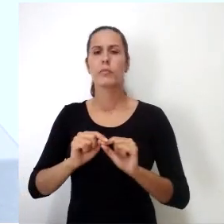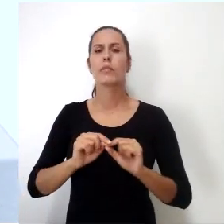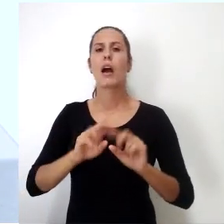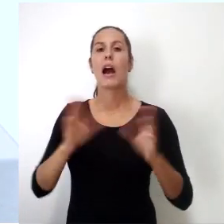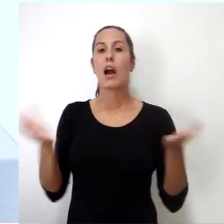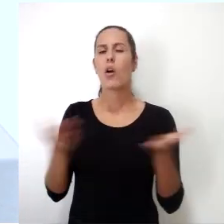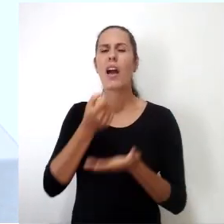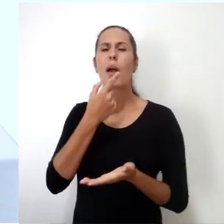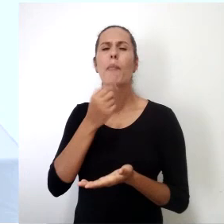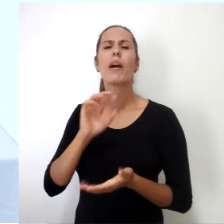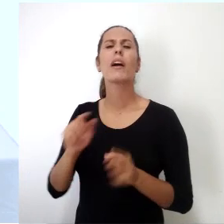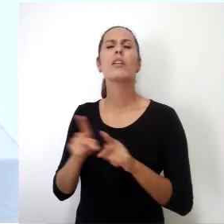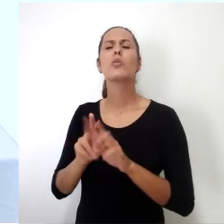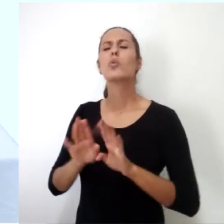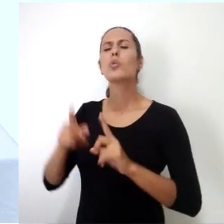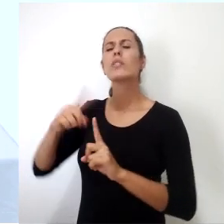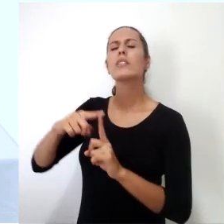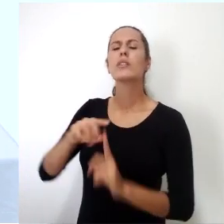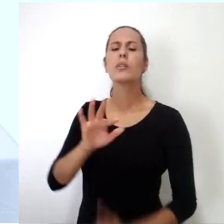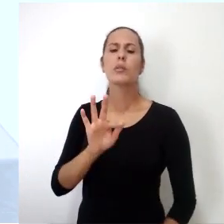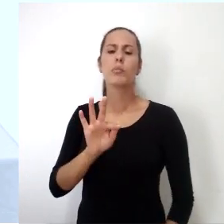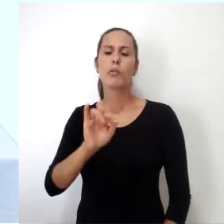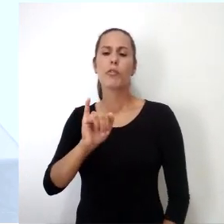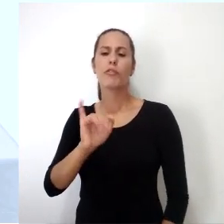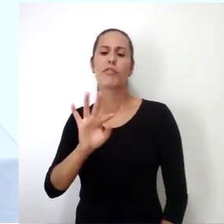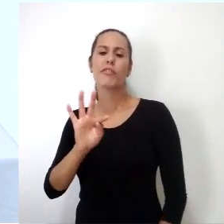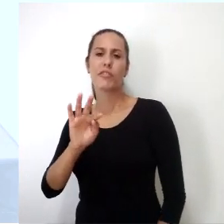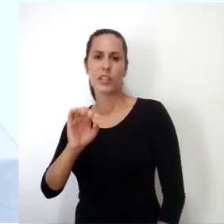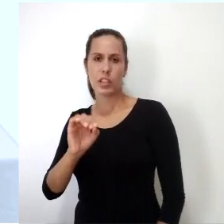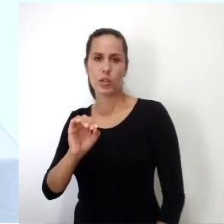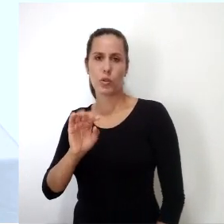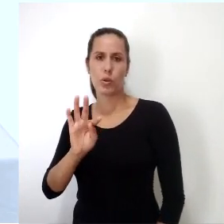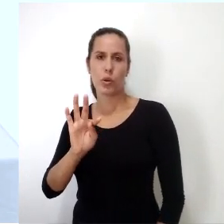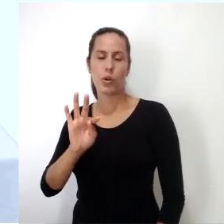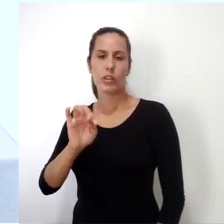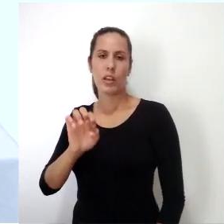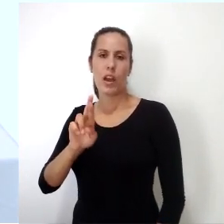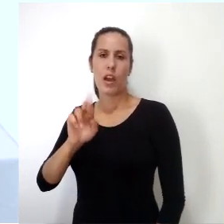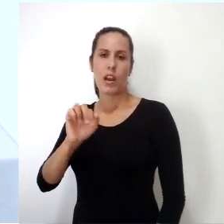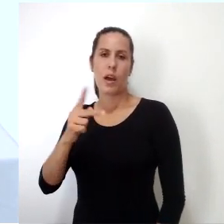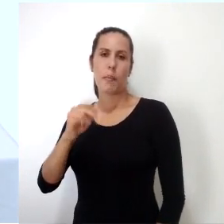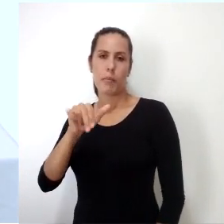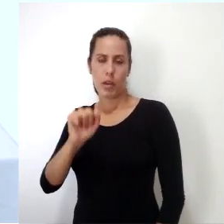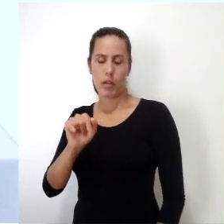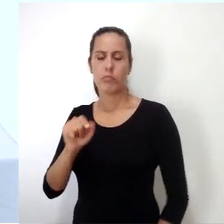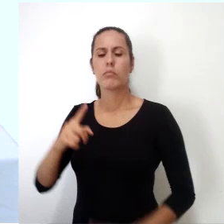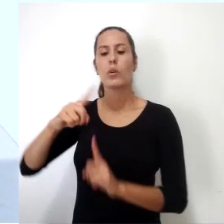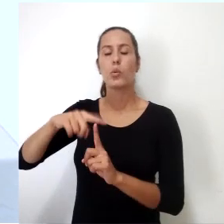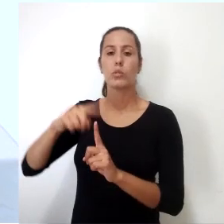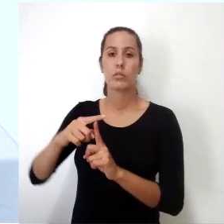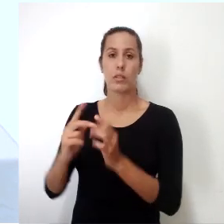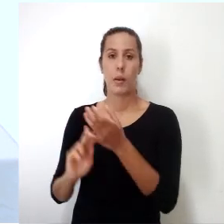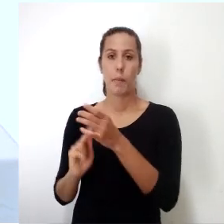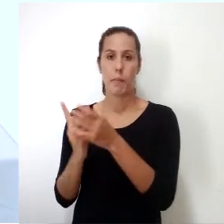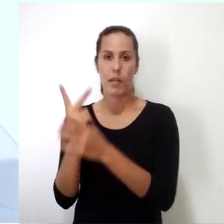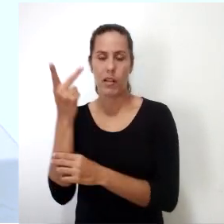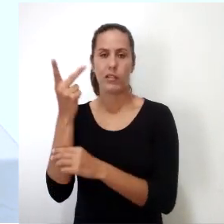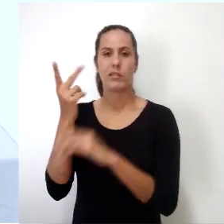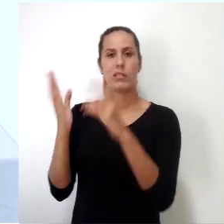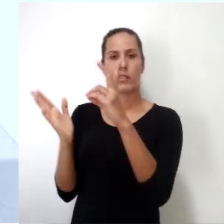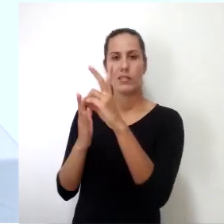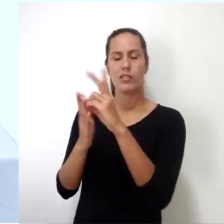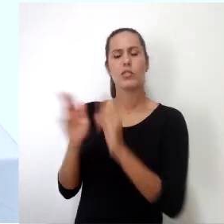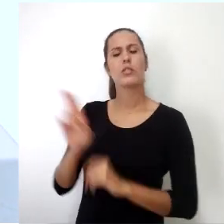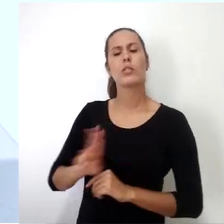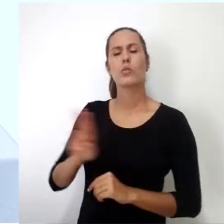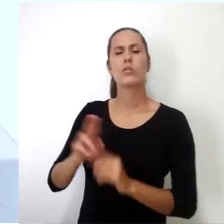E falando sobre remédios, a gente vai para a fitoterapia. Se tratando de fitoterapia, existe uma